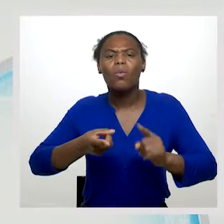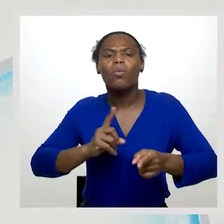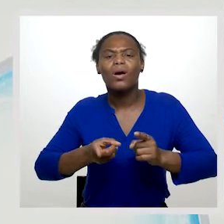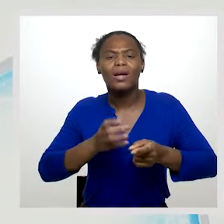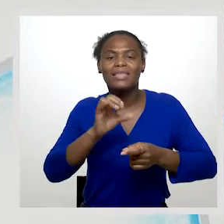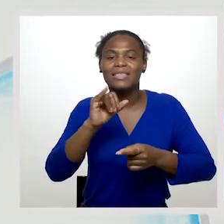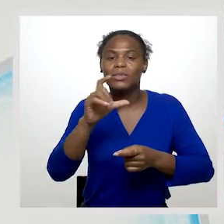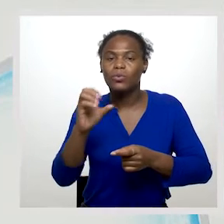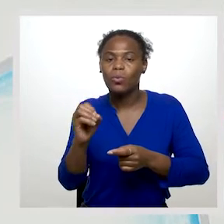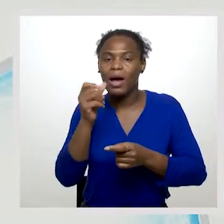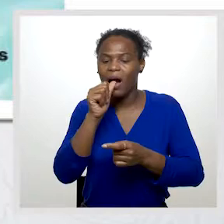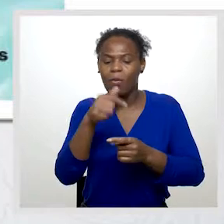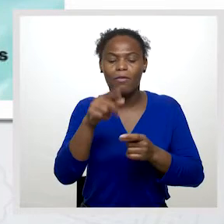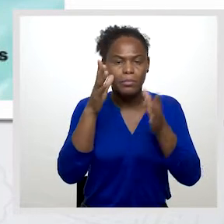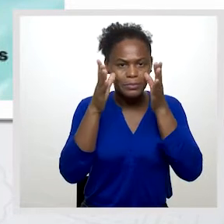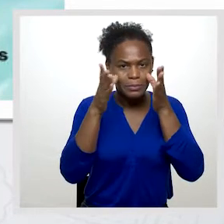prestar atenção na imagem.